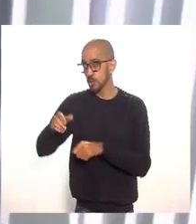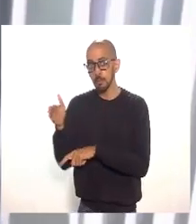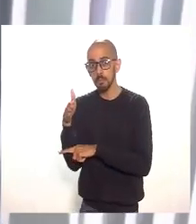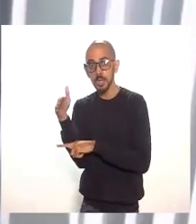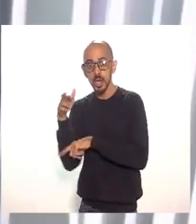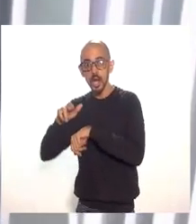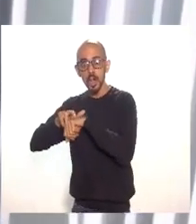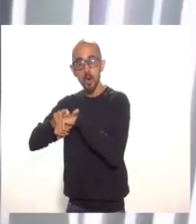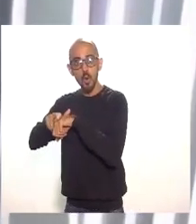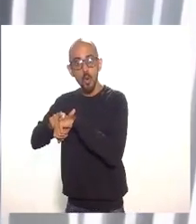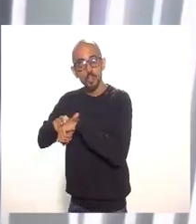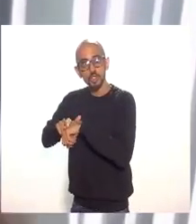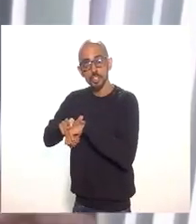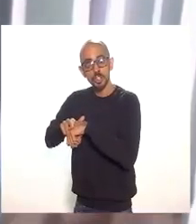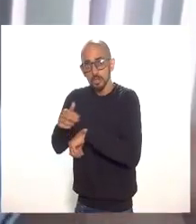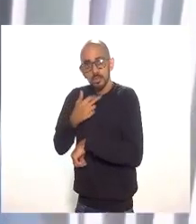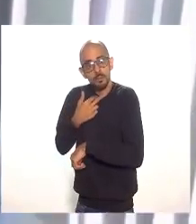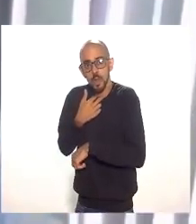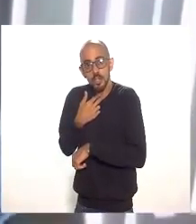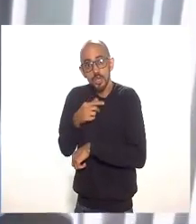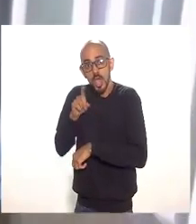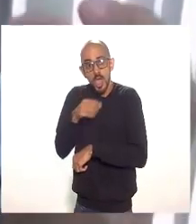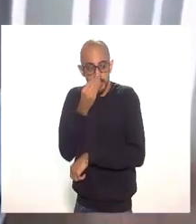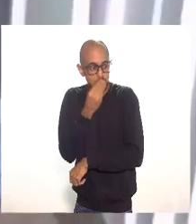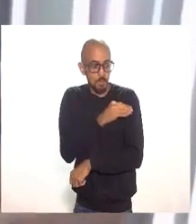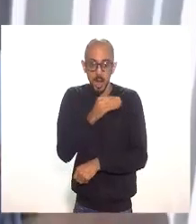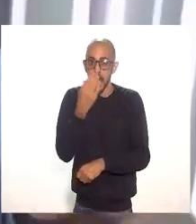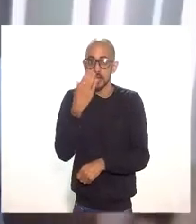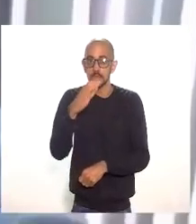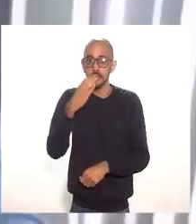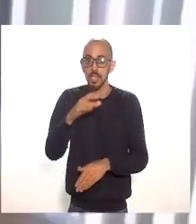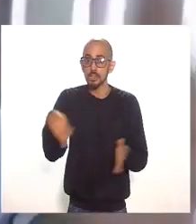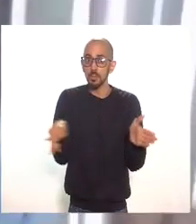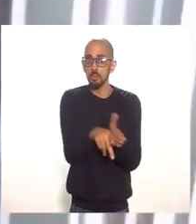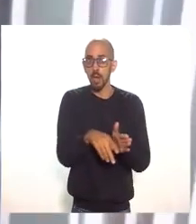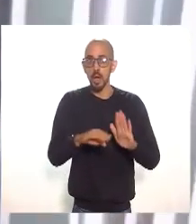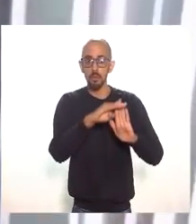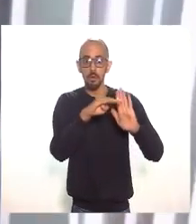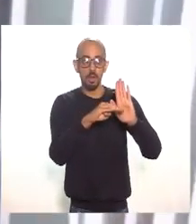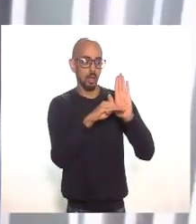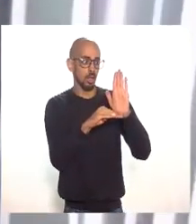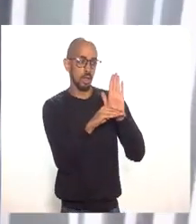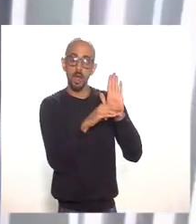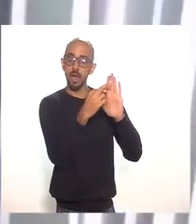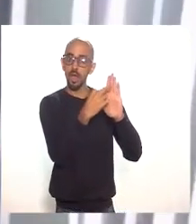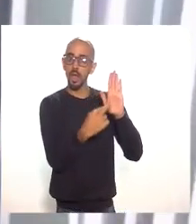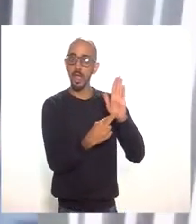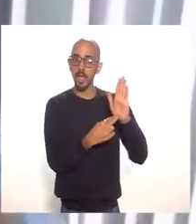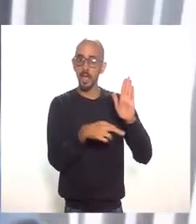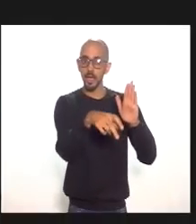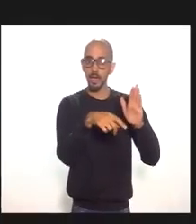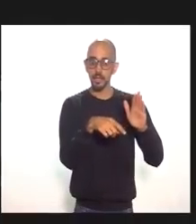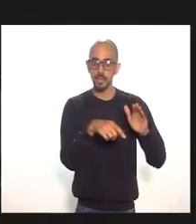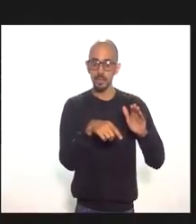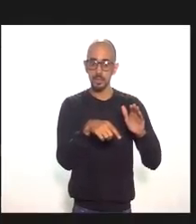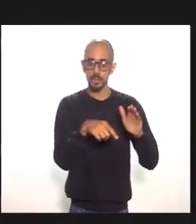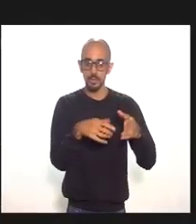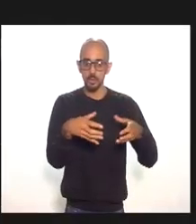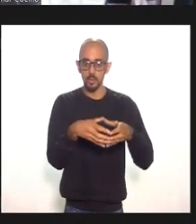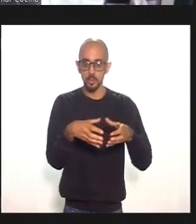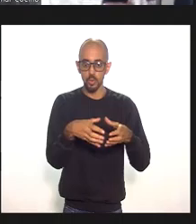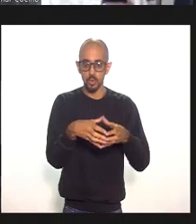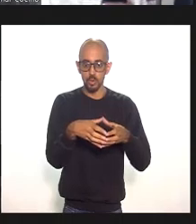com risco muito alto. Isso é negar a ciência, isso é negar o próprio padrão que as autoridades sanitárias estaduais deveriam